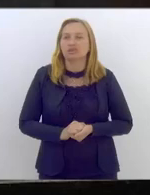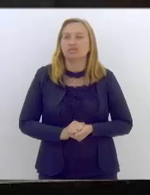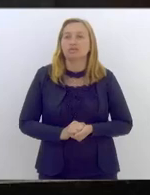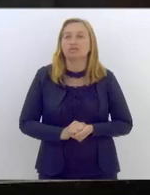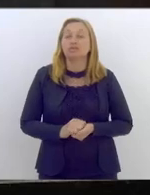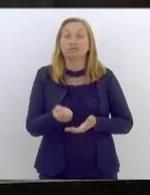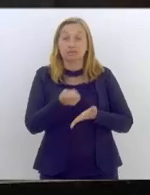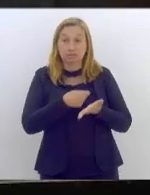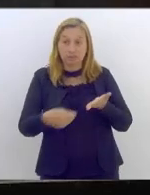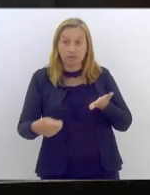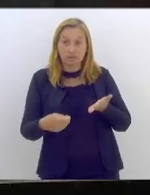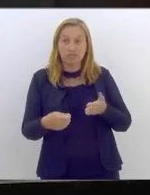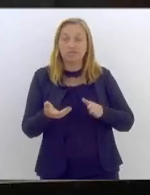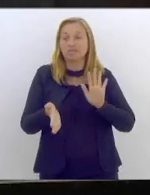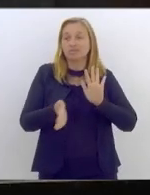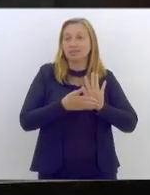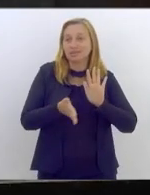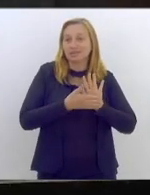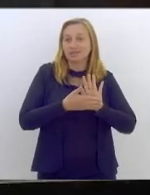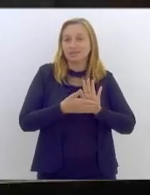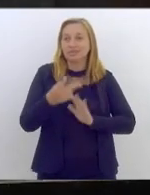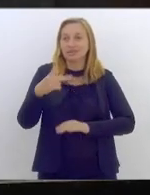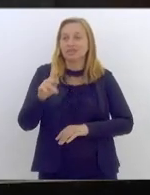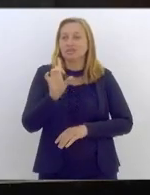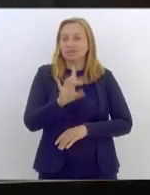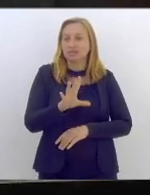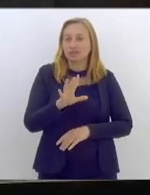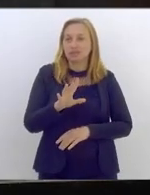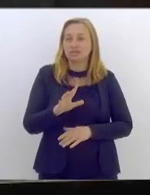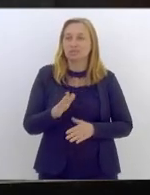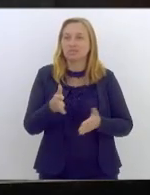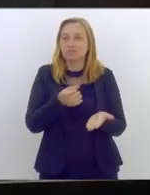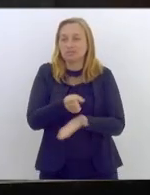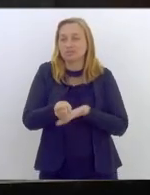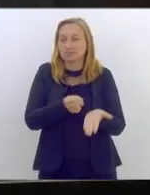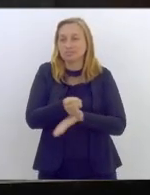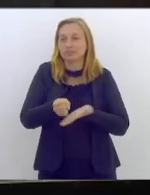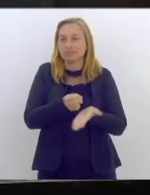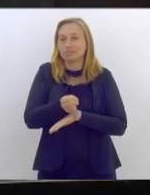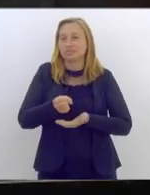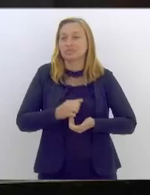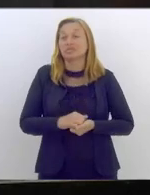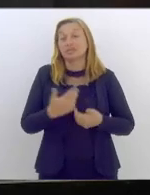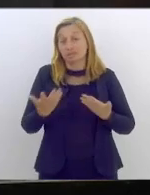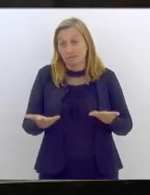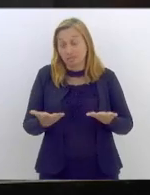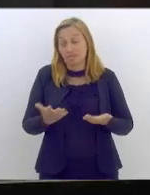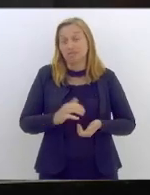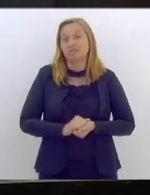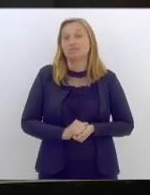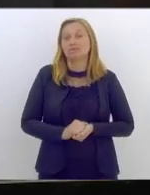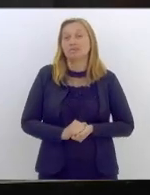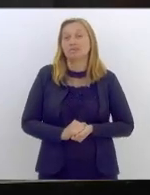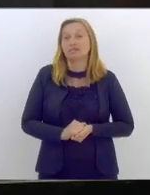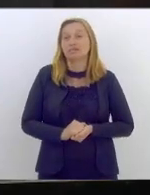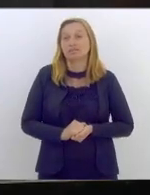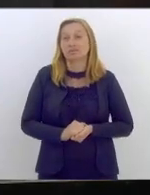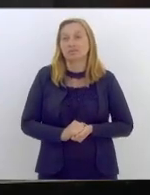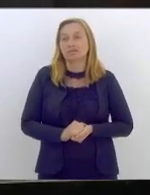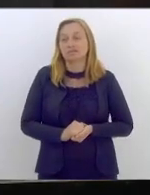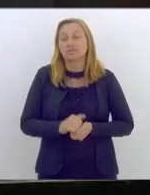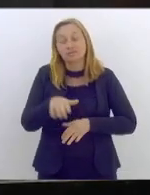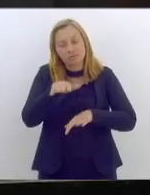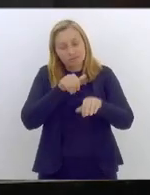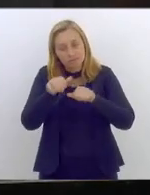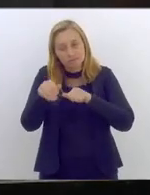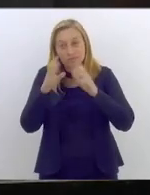Está escrito na proposta dele somente vencimentos básicos. Por via de consequência, estou